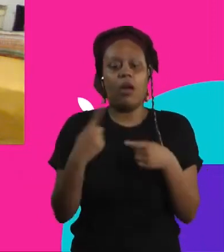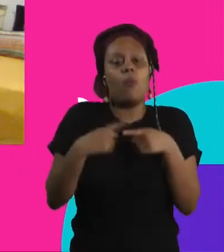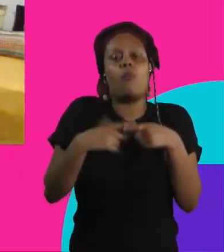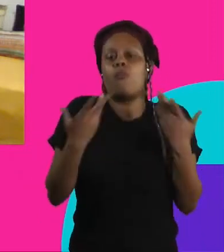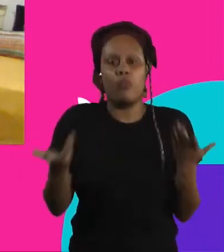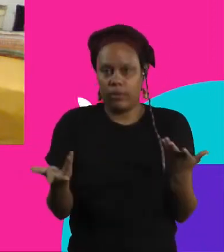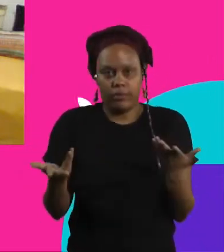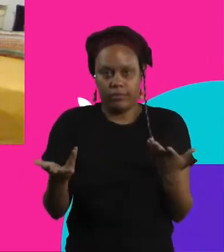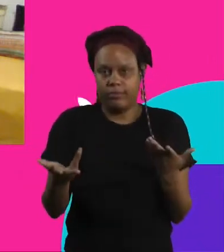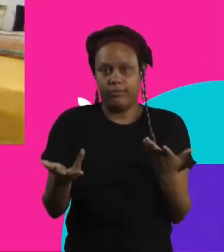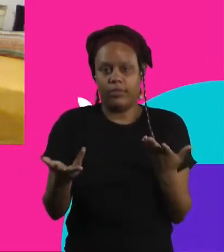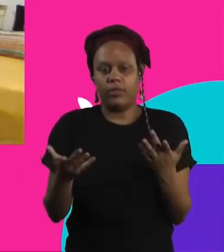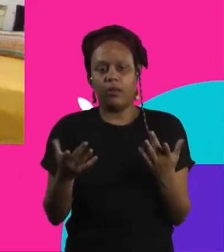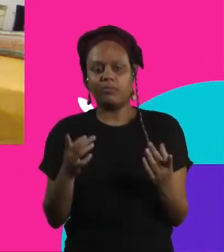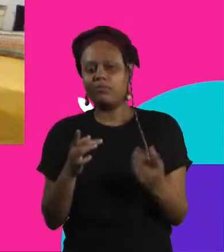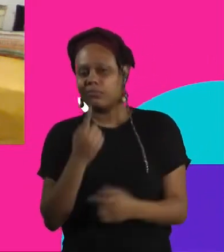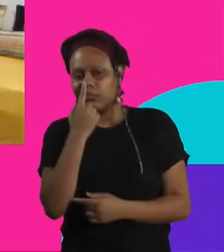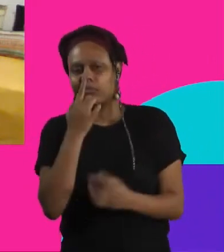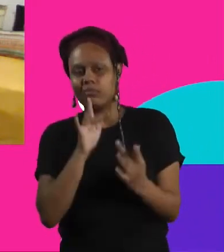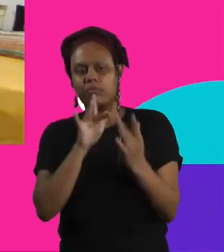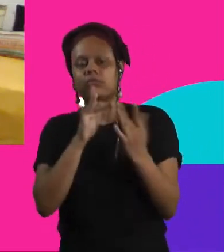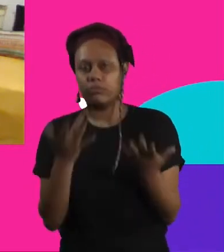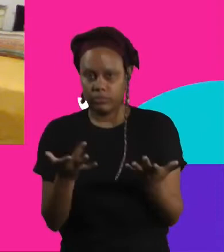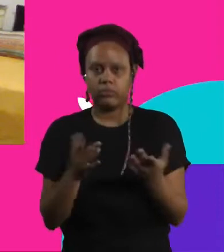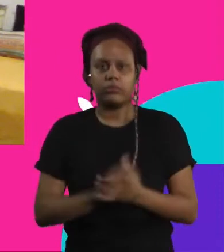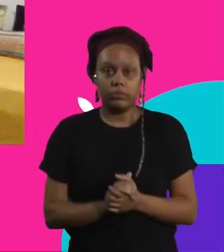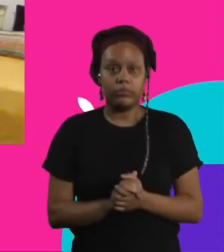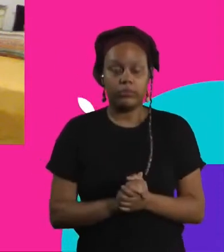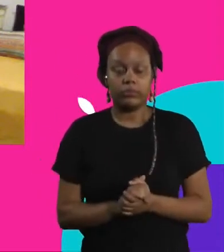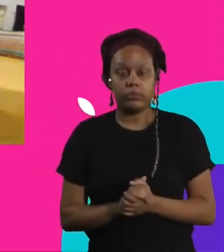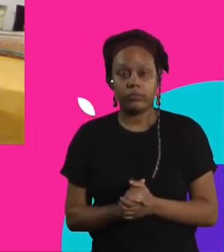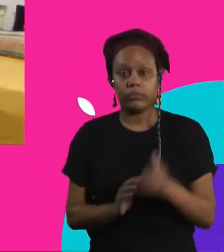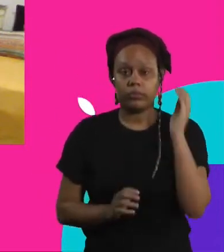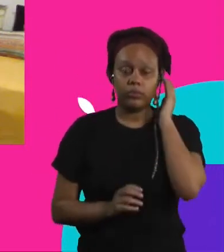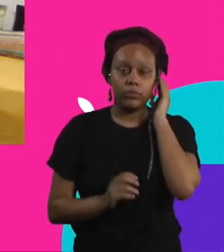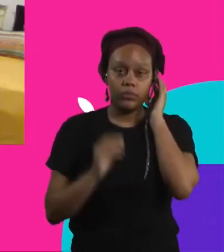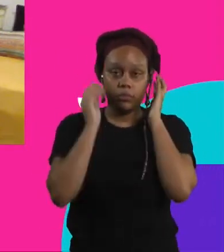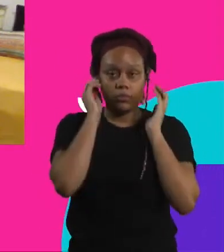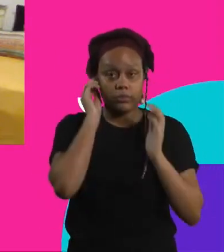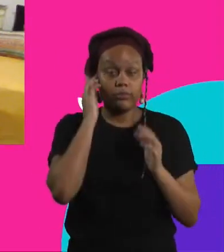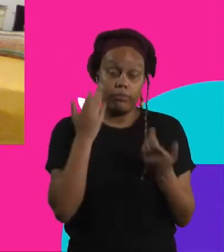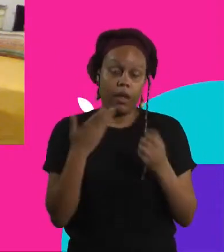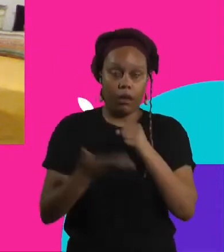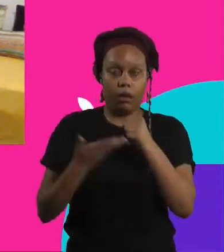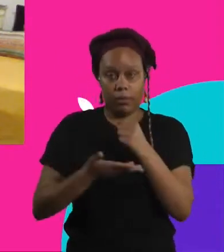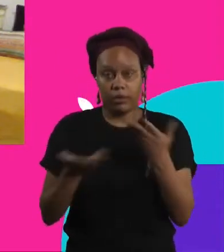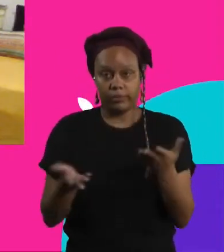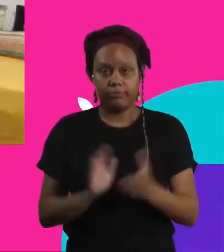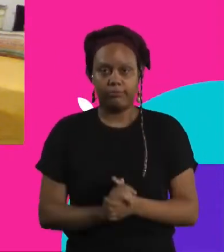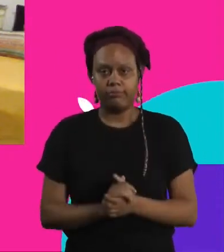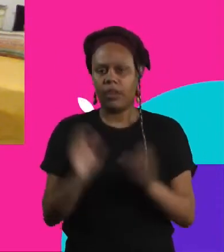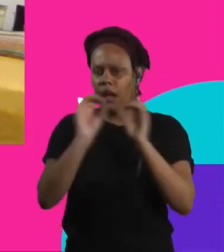quanto mais diversa a empresa, mais ela tem produtividade. Então isso é fundamental. Ótimo.